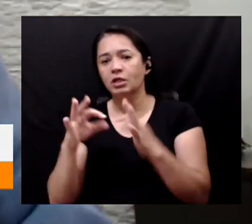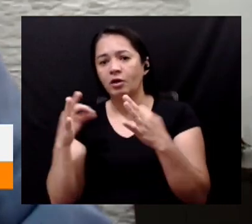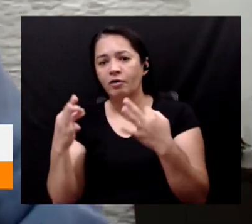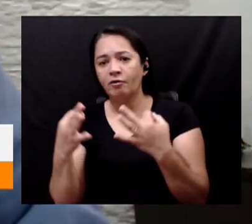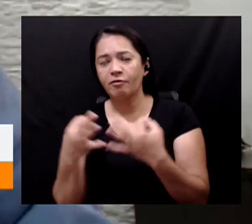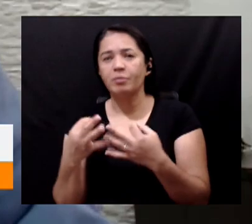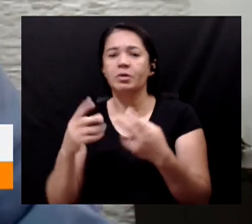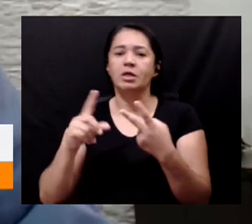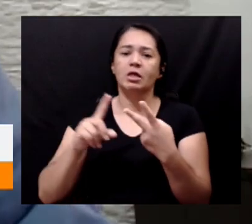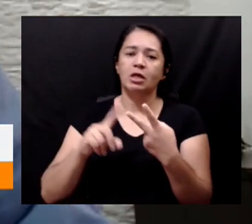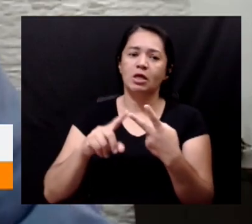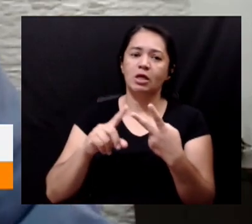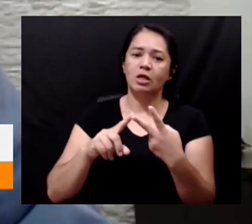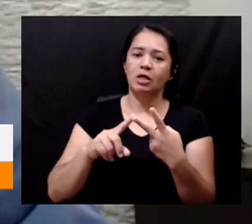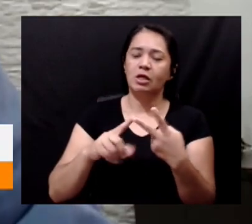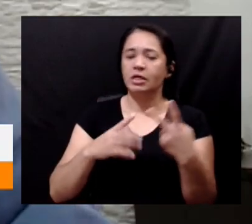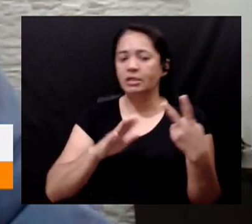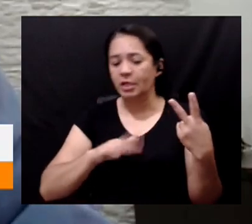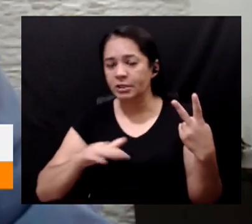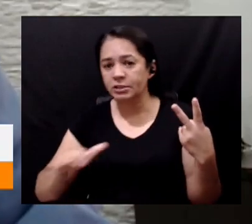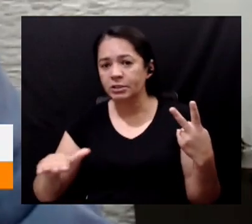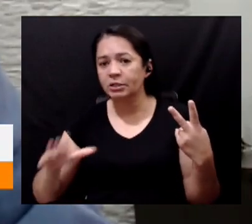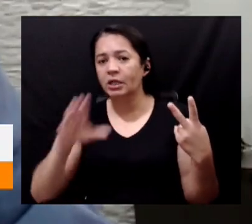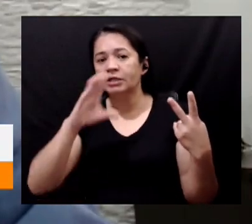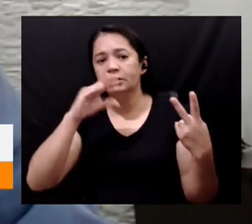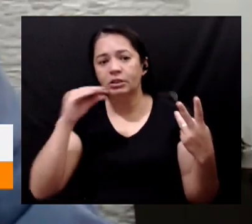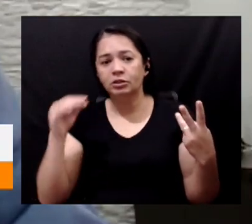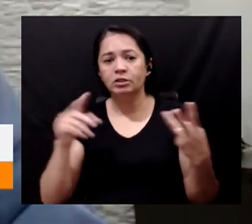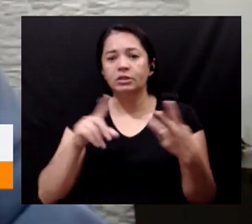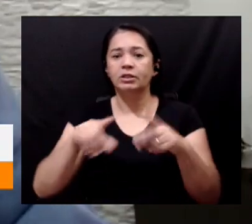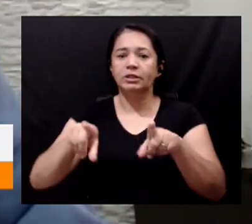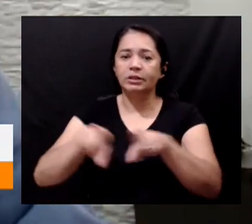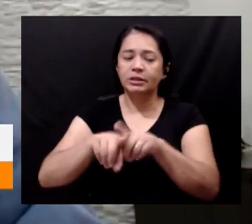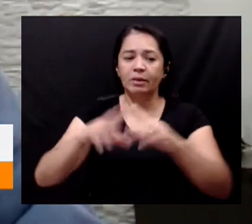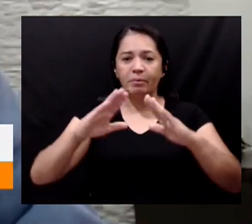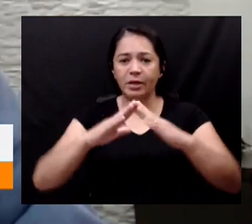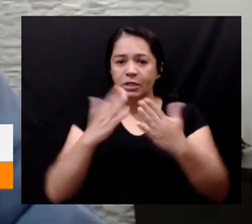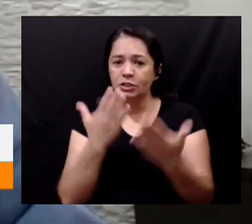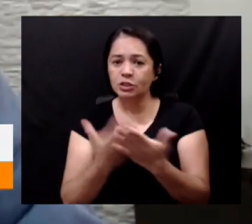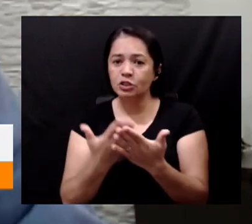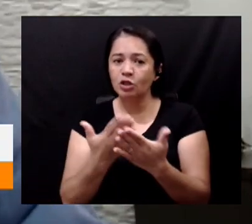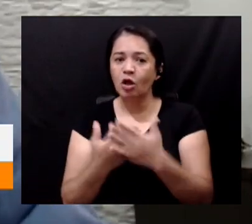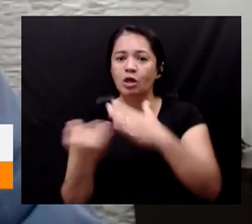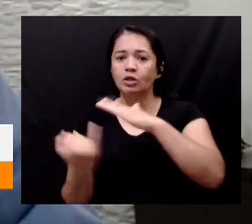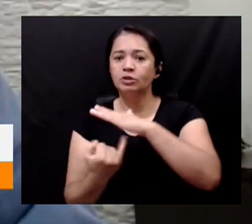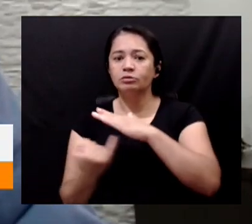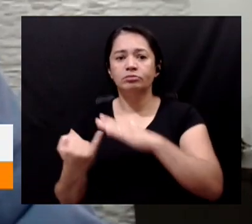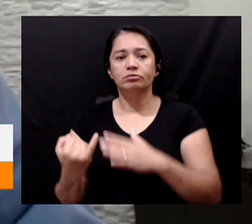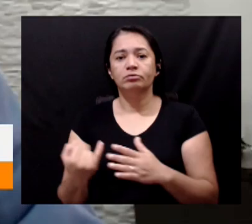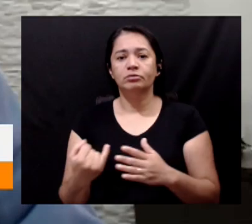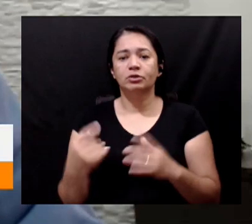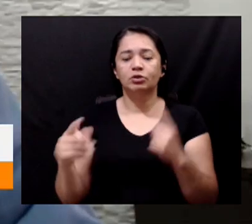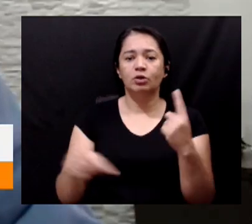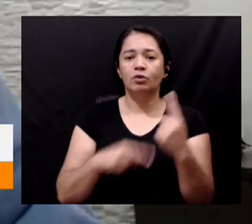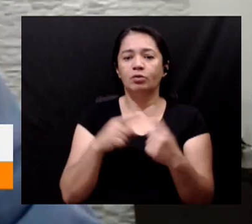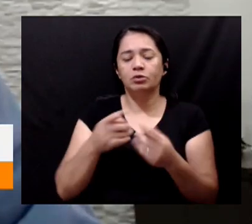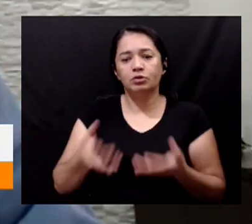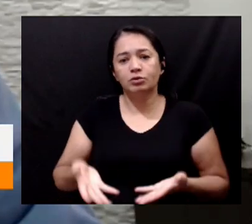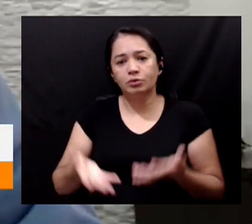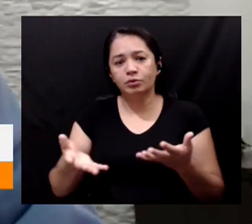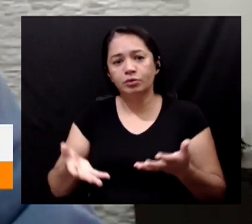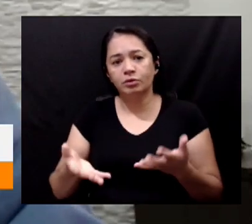as próprias crianças, adolescentes e até mesmo escolas, né, institutos, enfim, no intuito de orientar realmente e demonstrar o quão